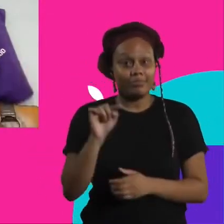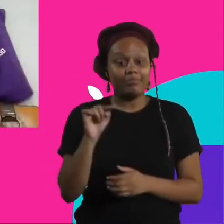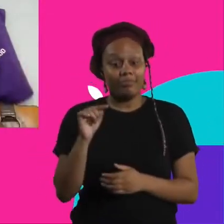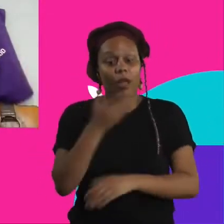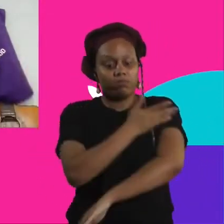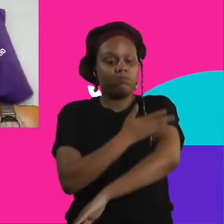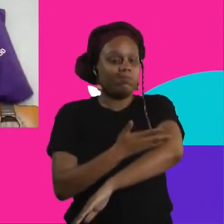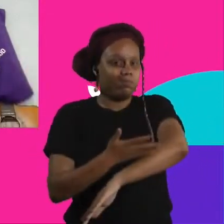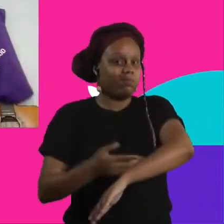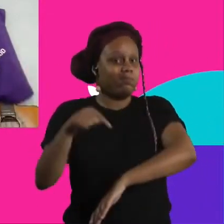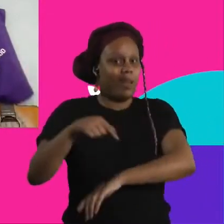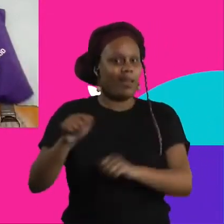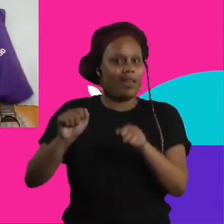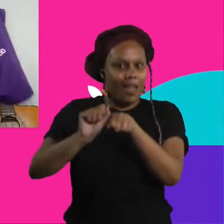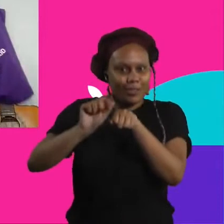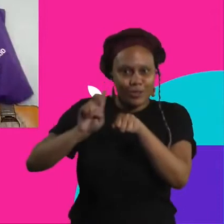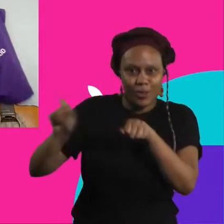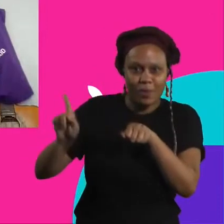do nosso festival SGB.